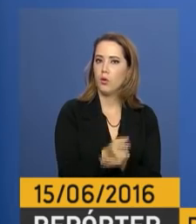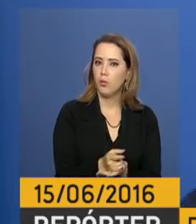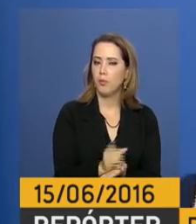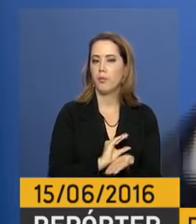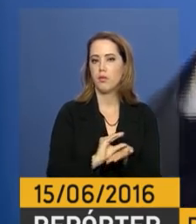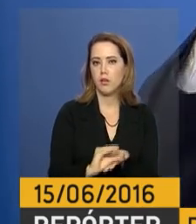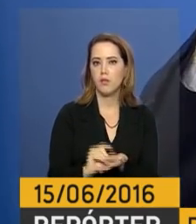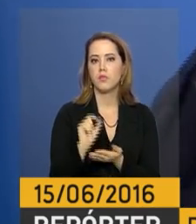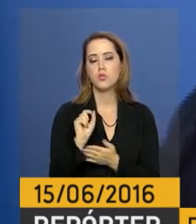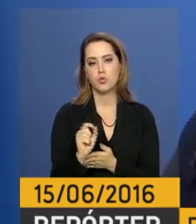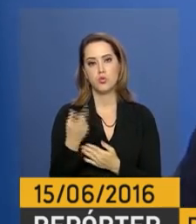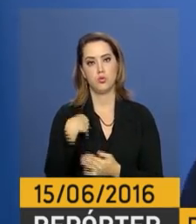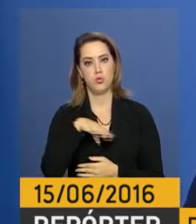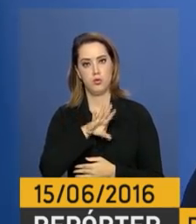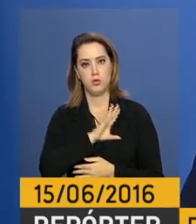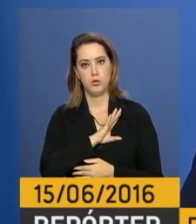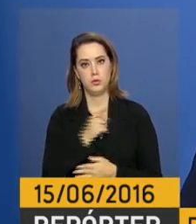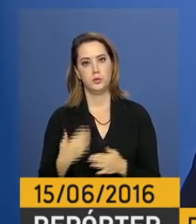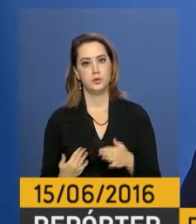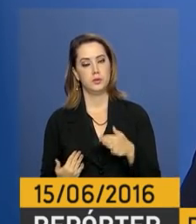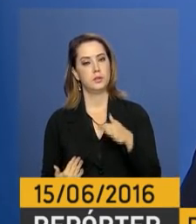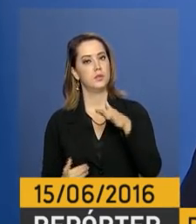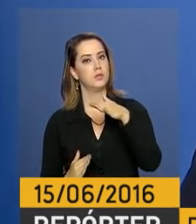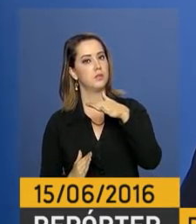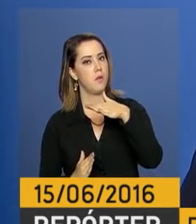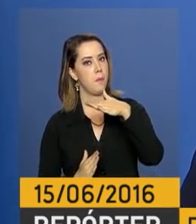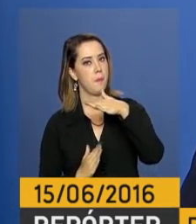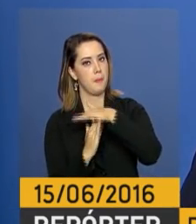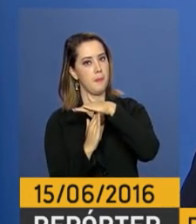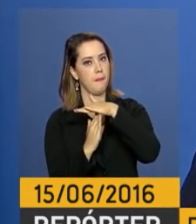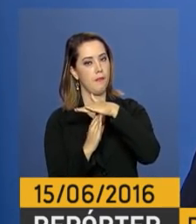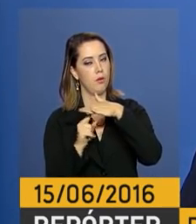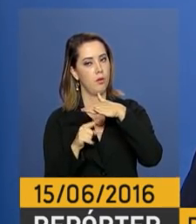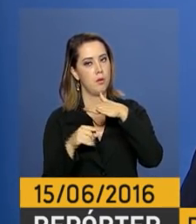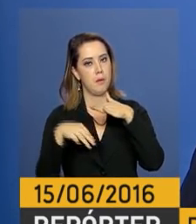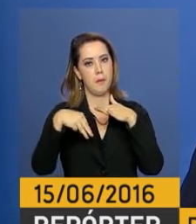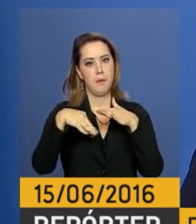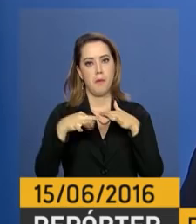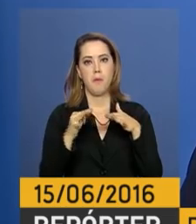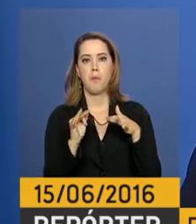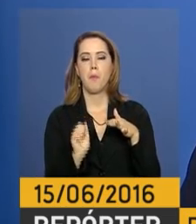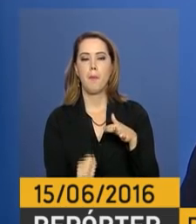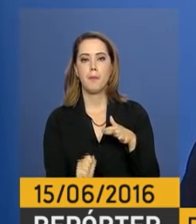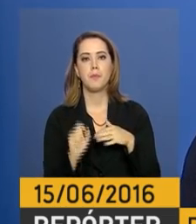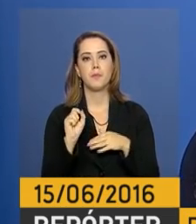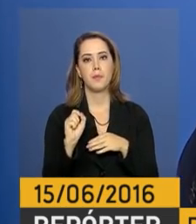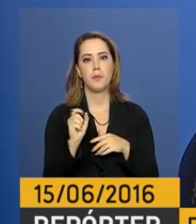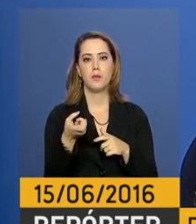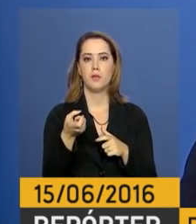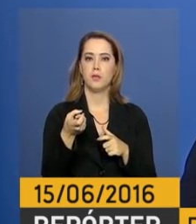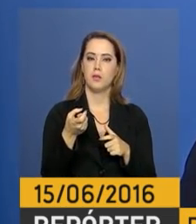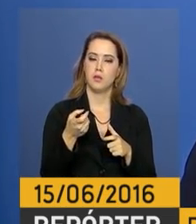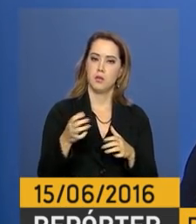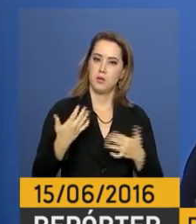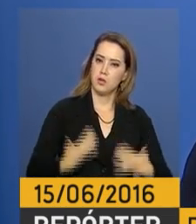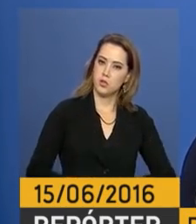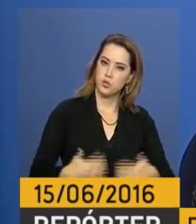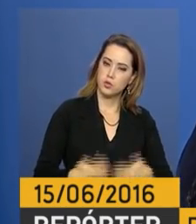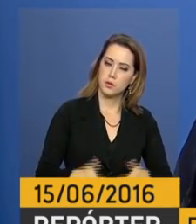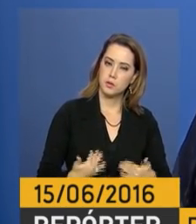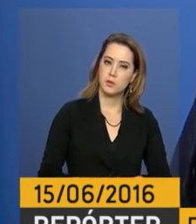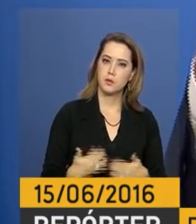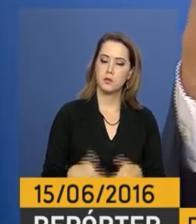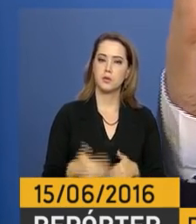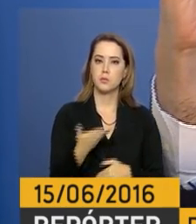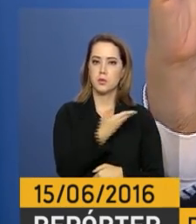uma medida que limita o crescimento das despesas do governo, isto é, as chamadas